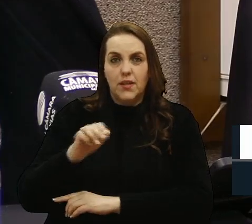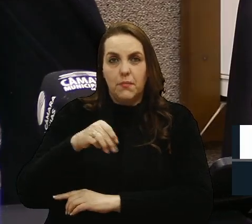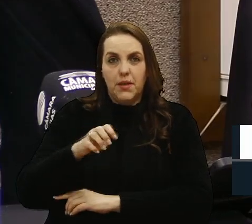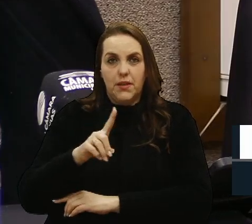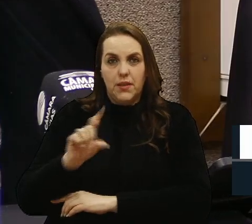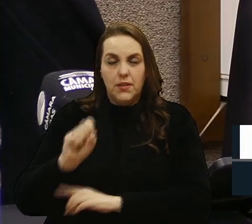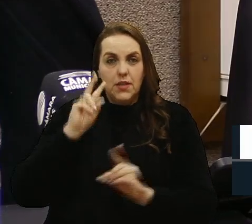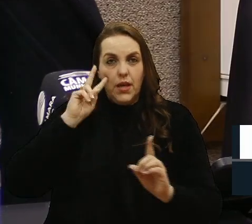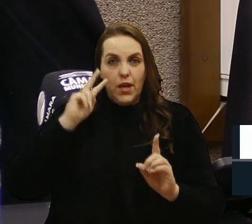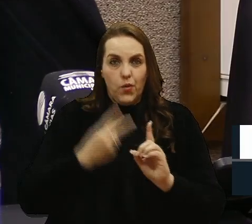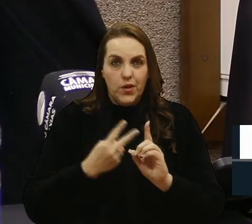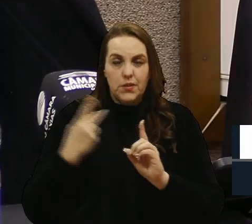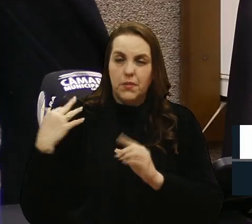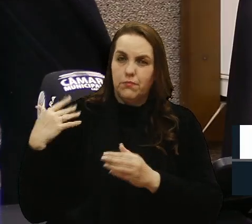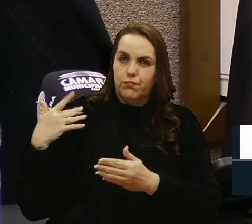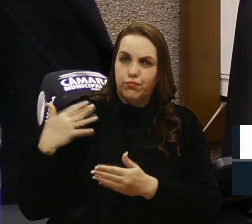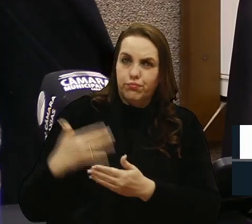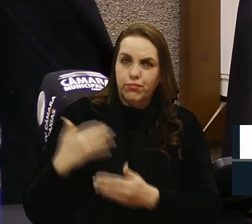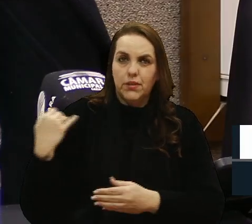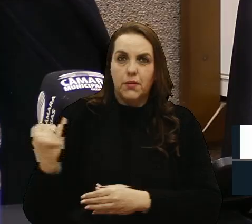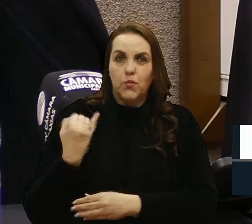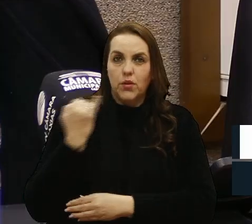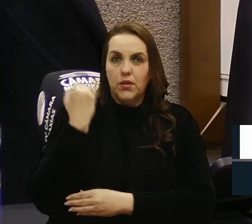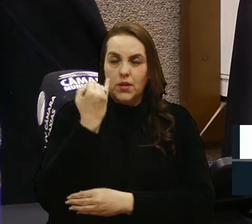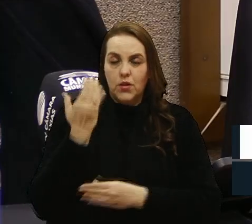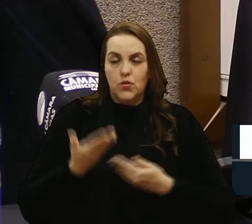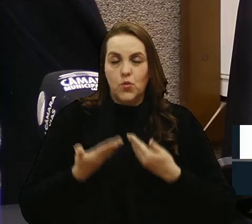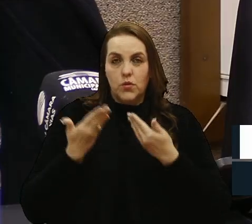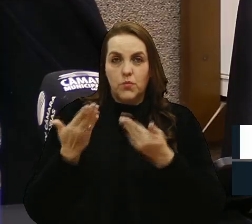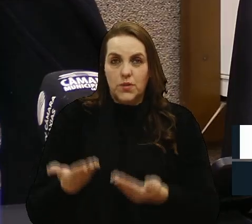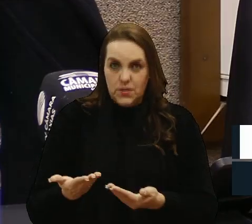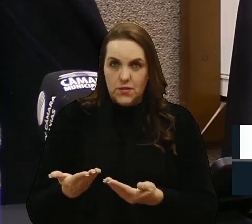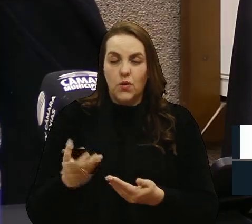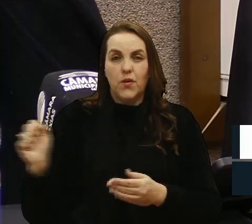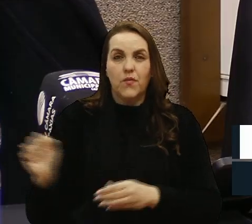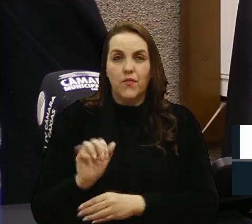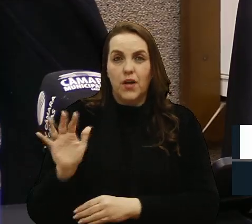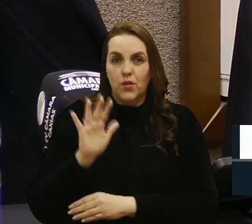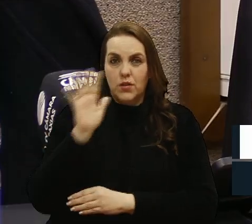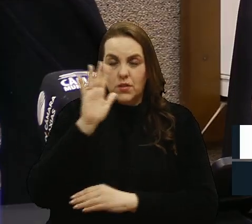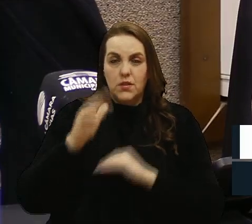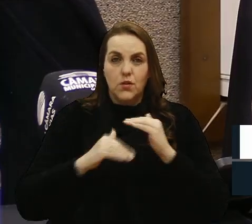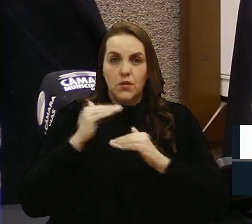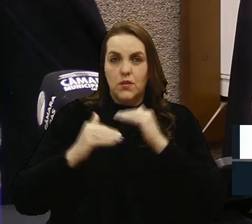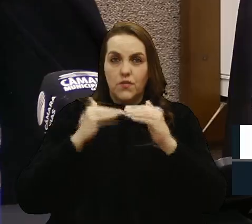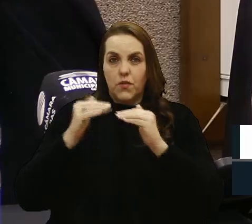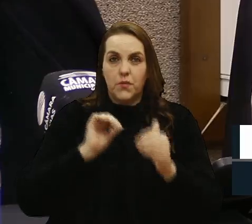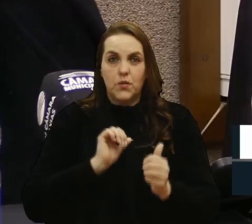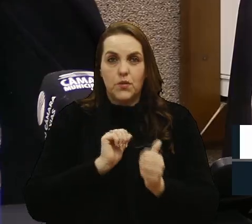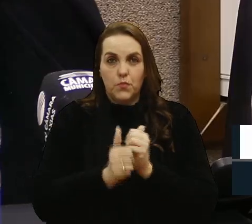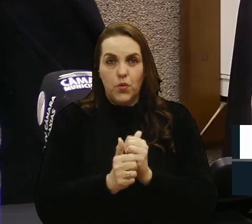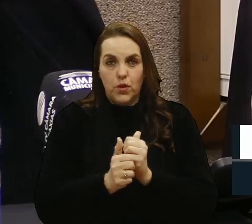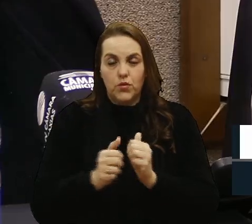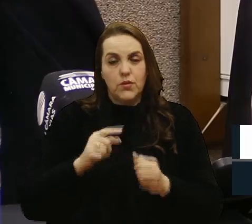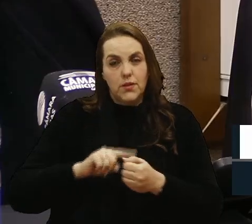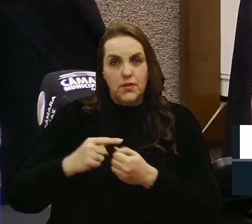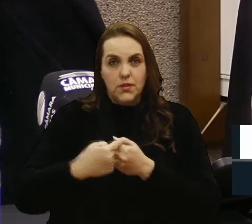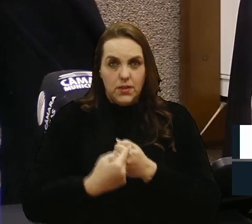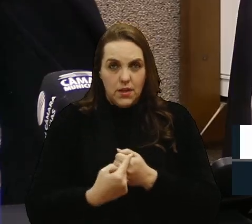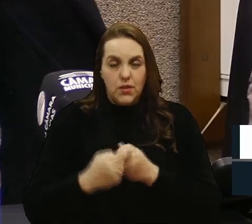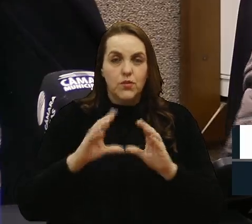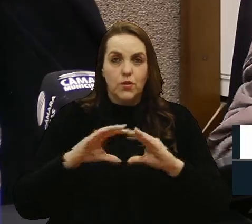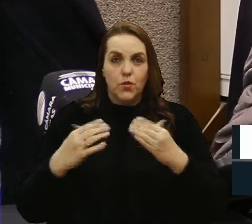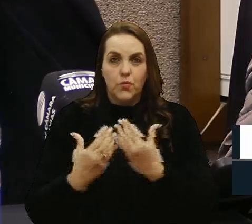à sua relevante trajetória e importante contribuição prestada para a valorização e desenvolvimento de esporte no município e na